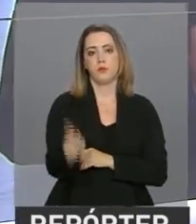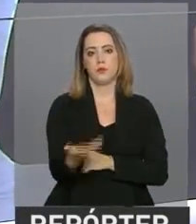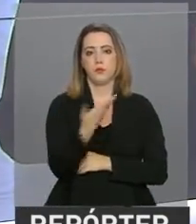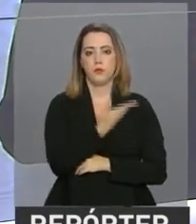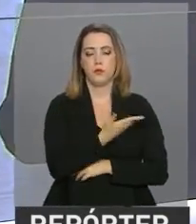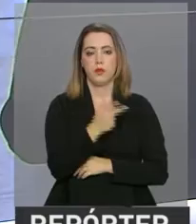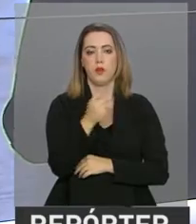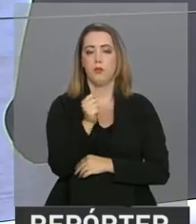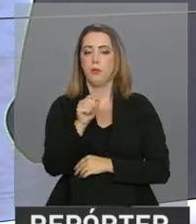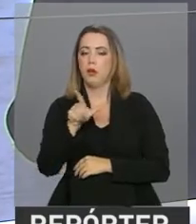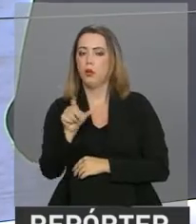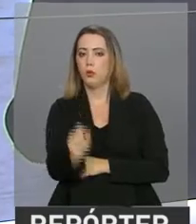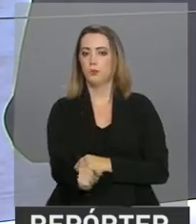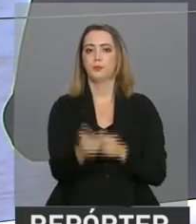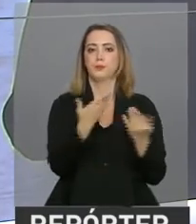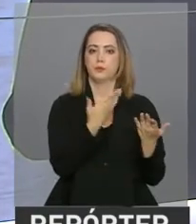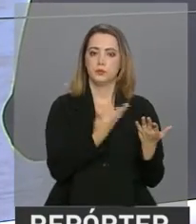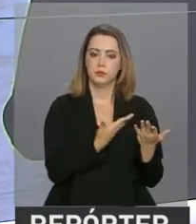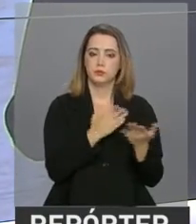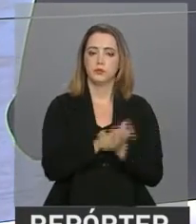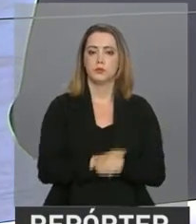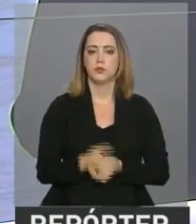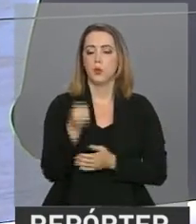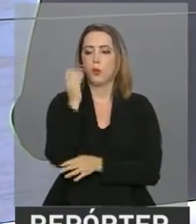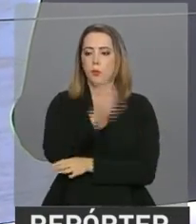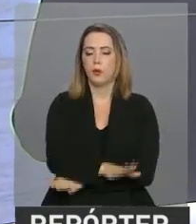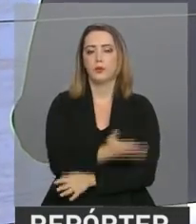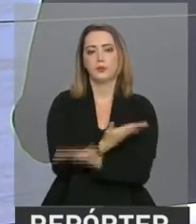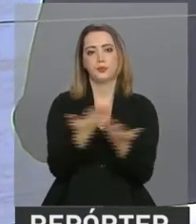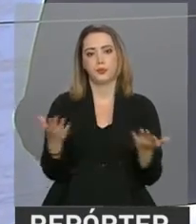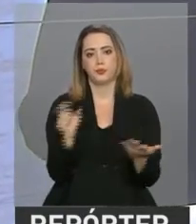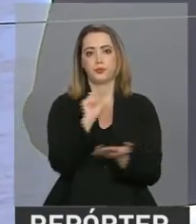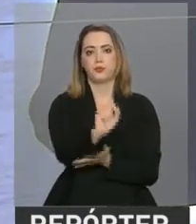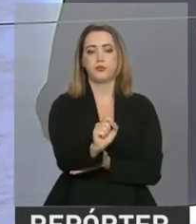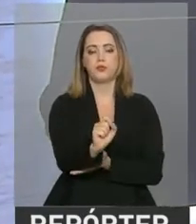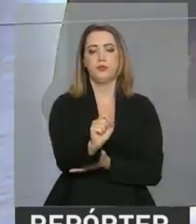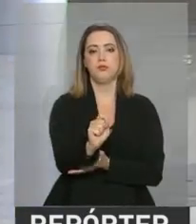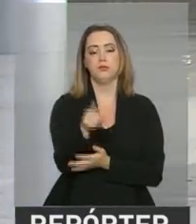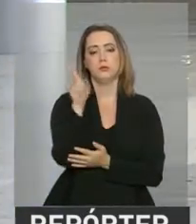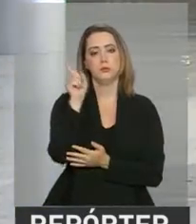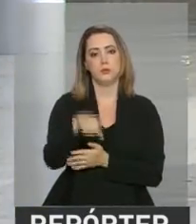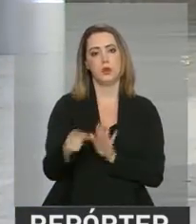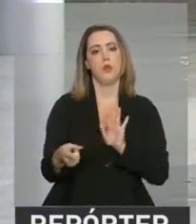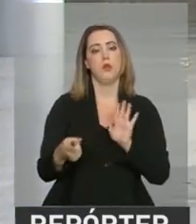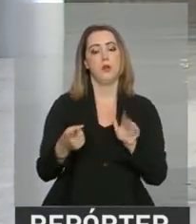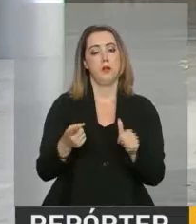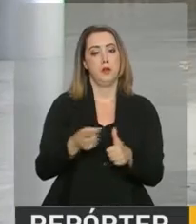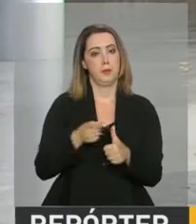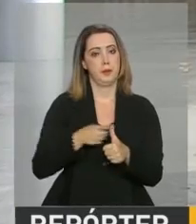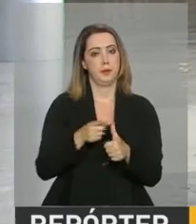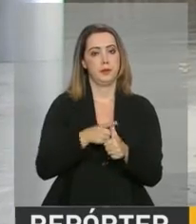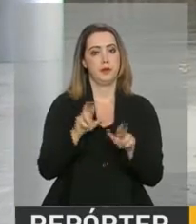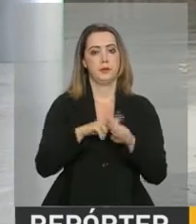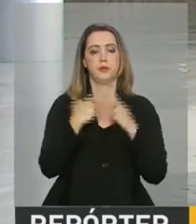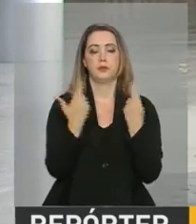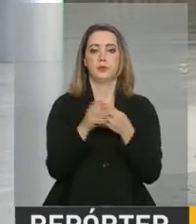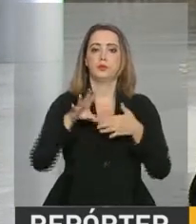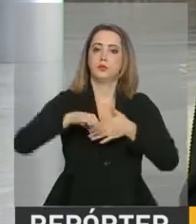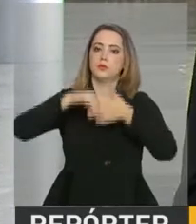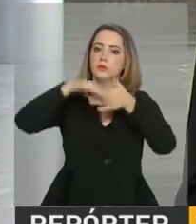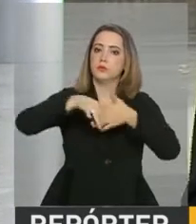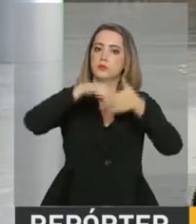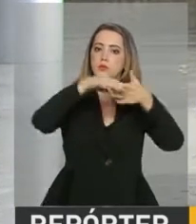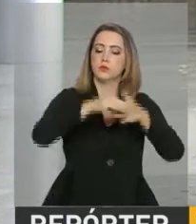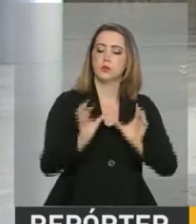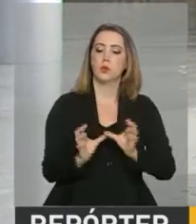planalto boa tarde paulo boa tarde e zé luis bons alunos a primeira reunião é com os líderes dos partidos da